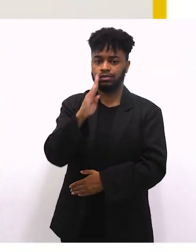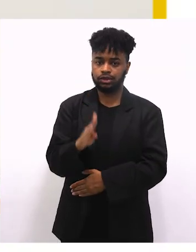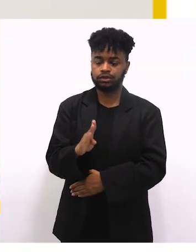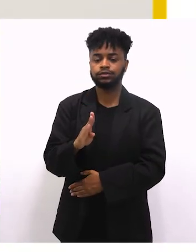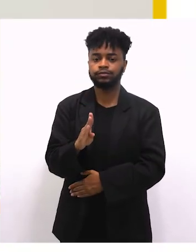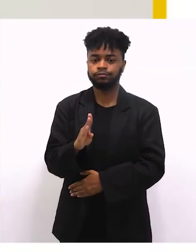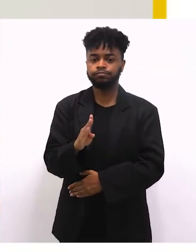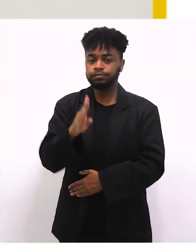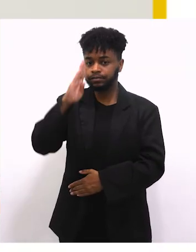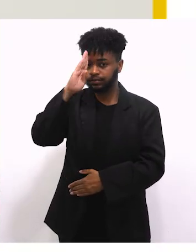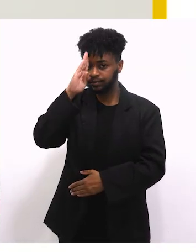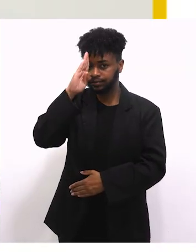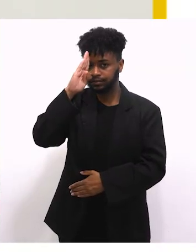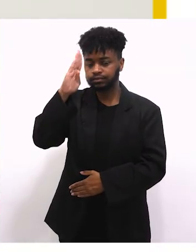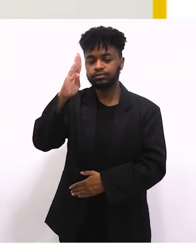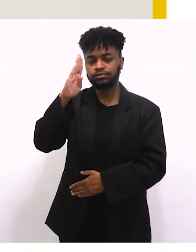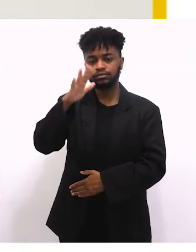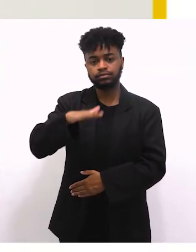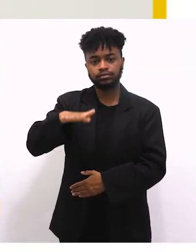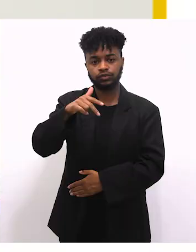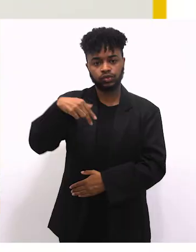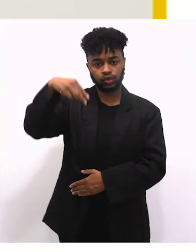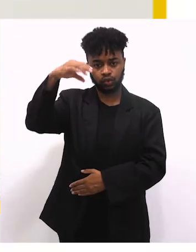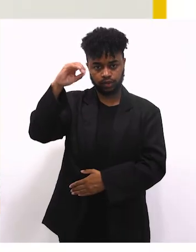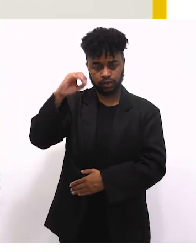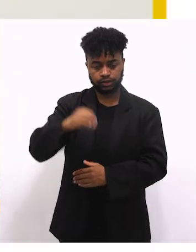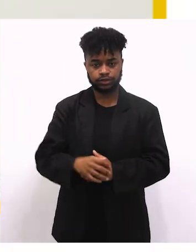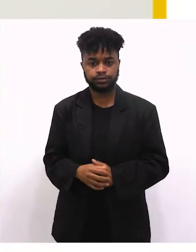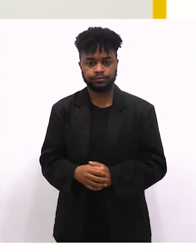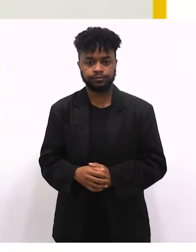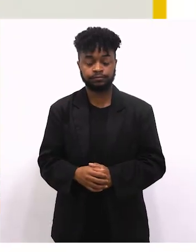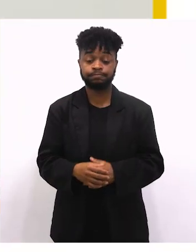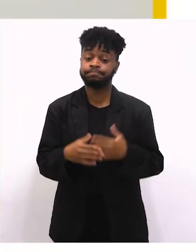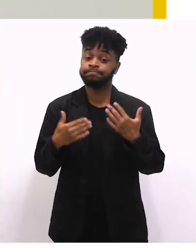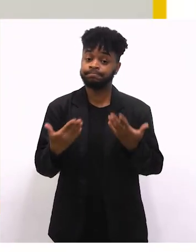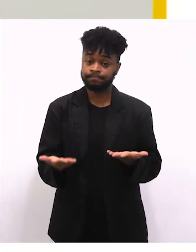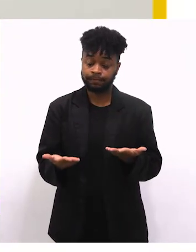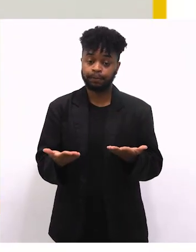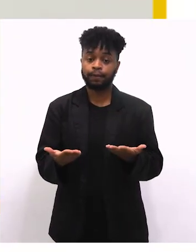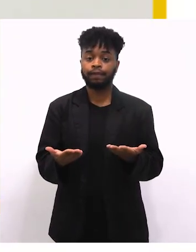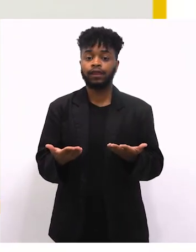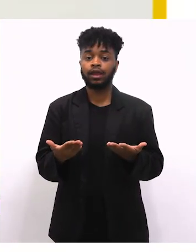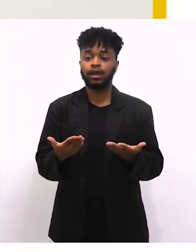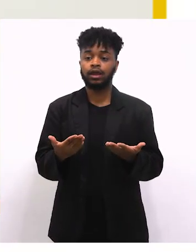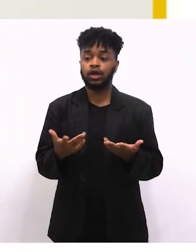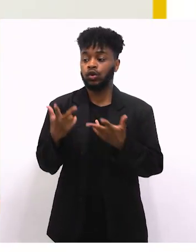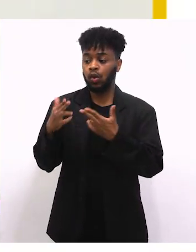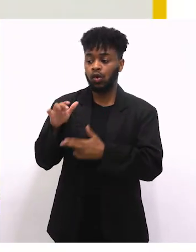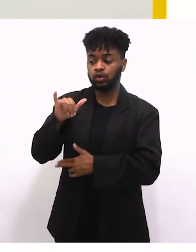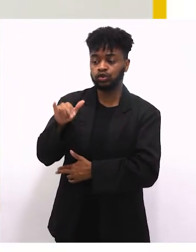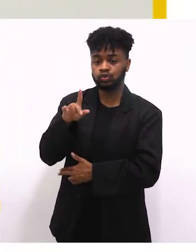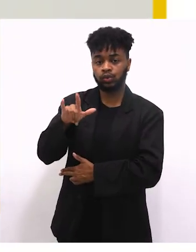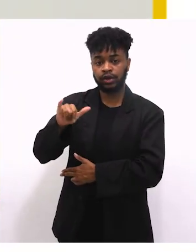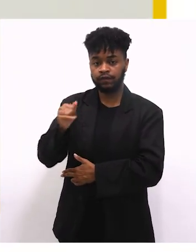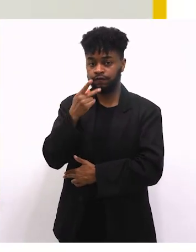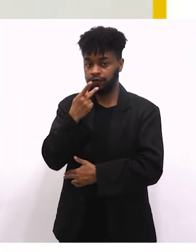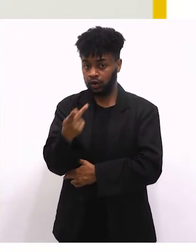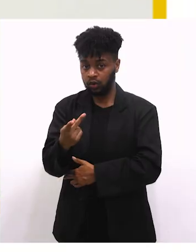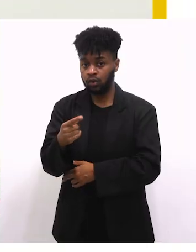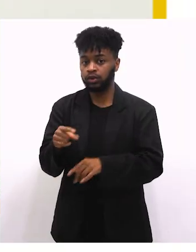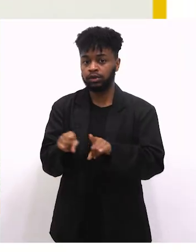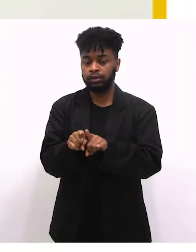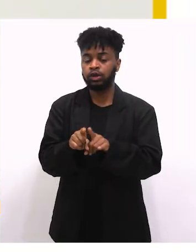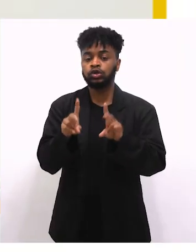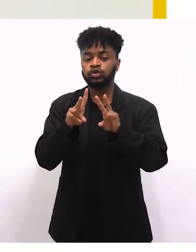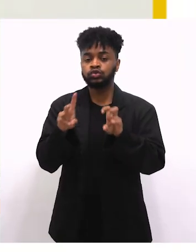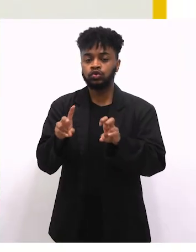nacionais que ocorrem principalmente no Nordeste. Então, da mesma forma que a Júlia comentou e falou